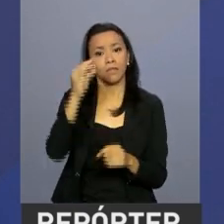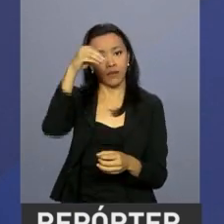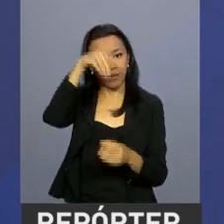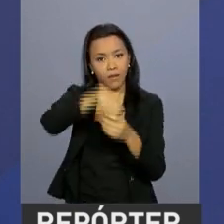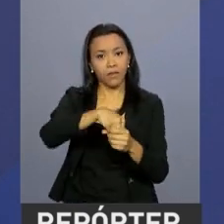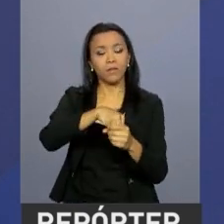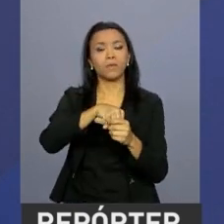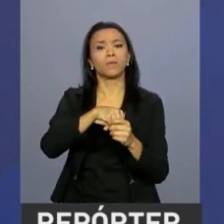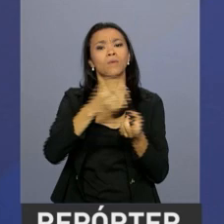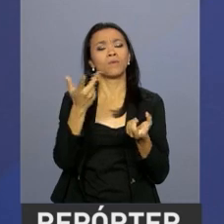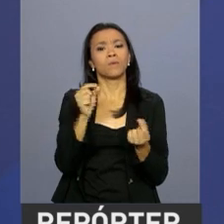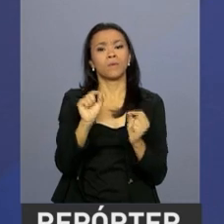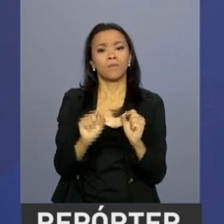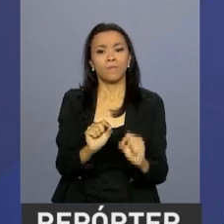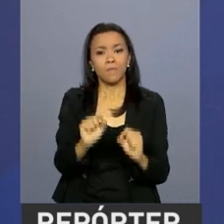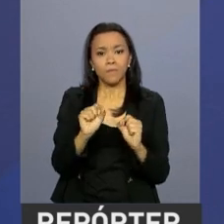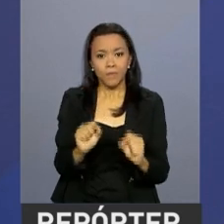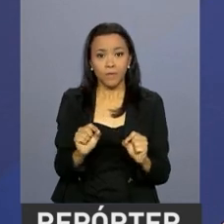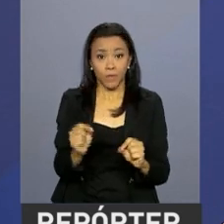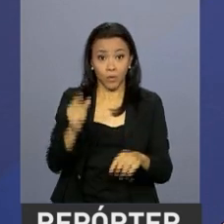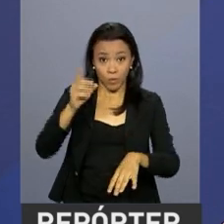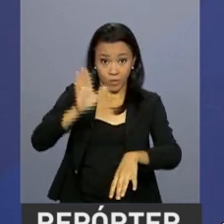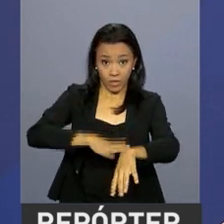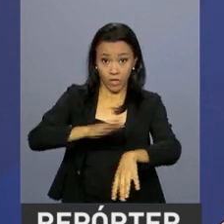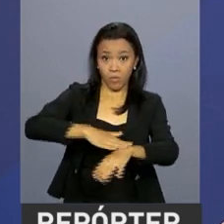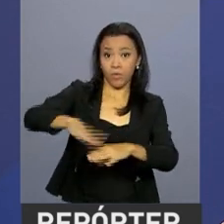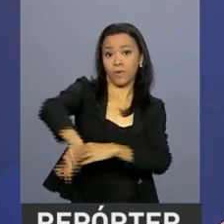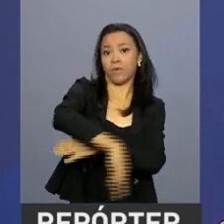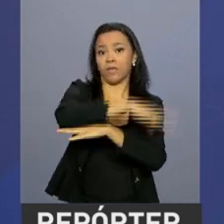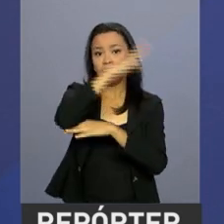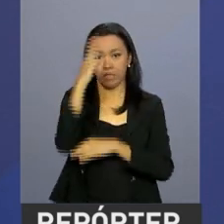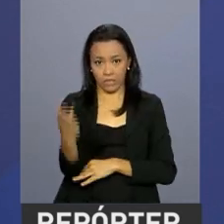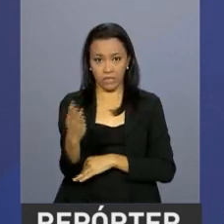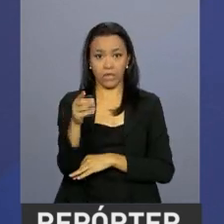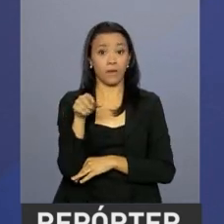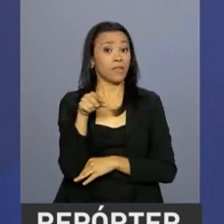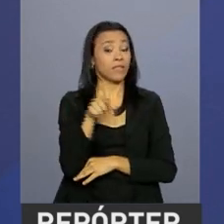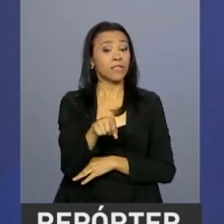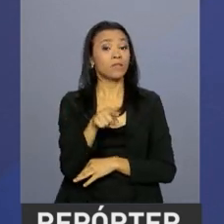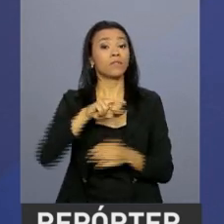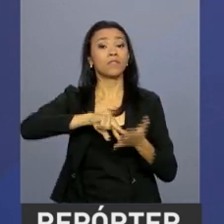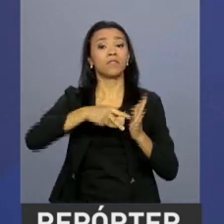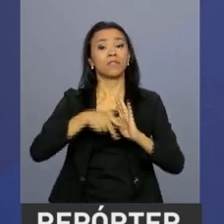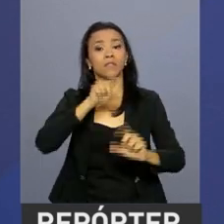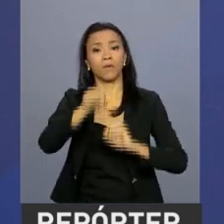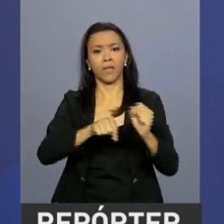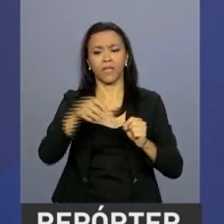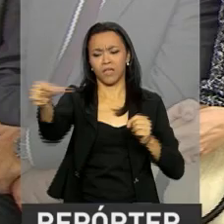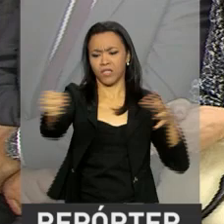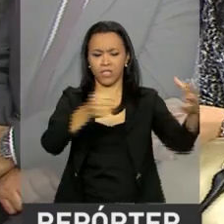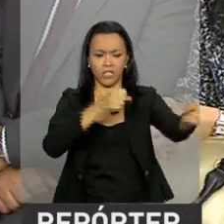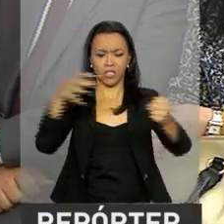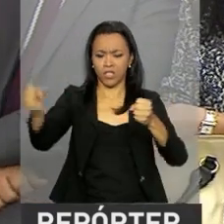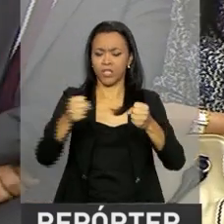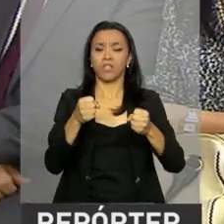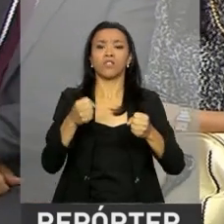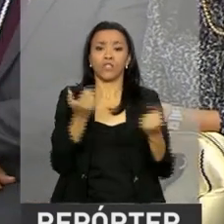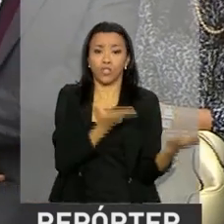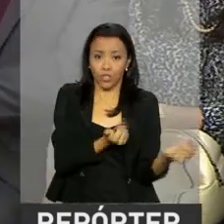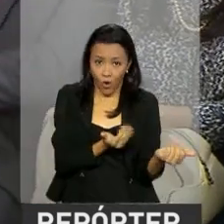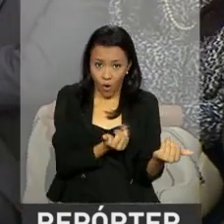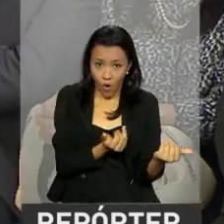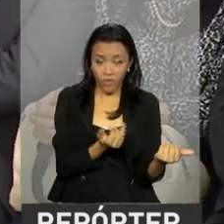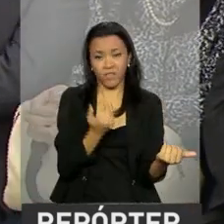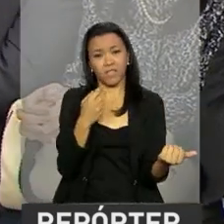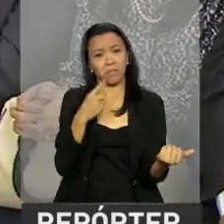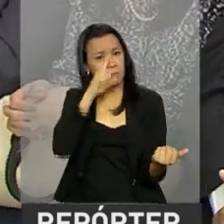Lógica da educação em tempo integral o que retira jovens muitas vezes da vulnerabilidade